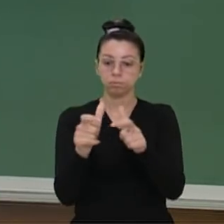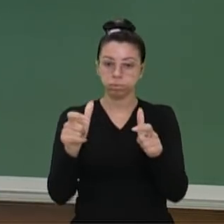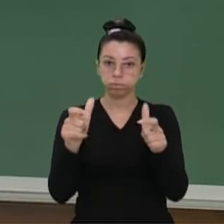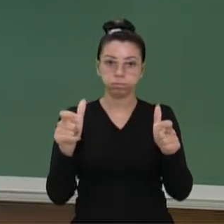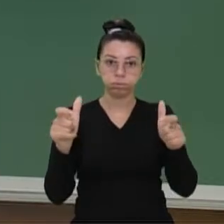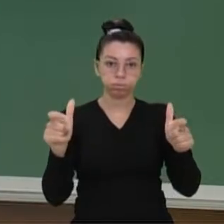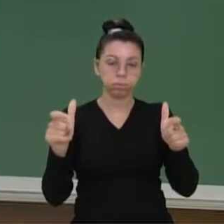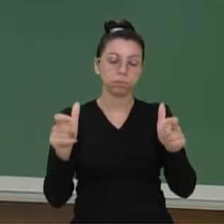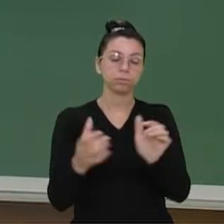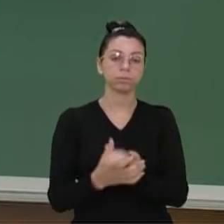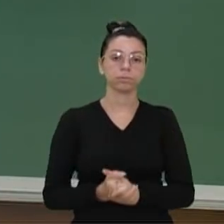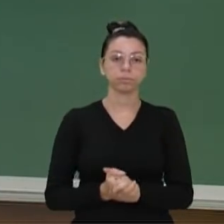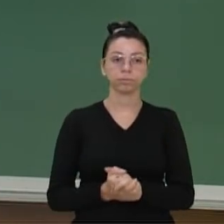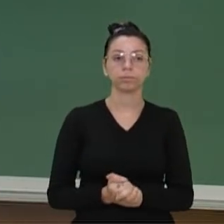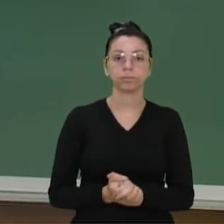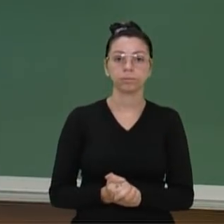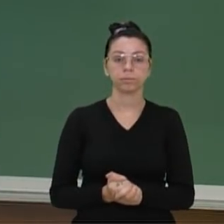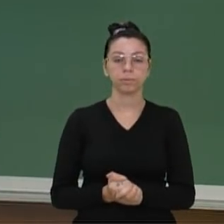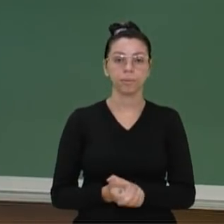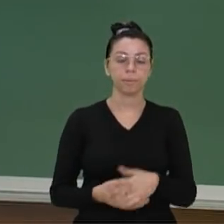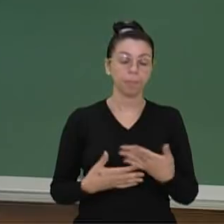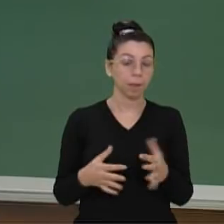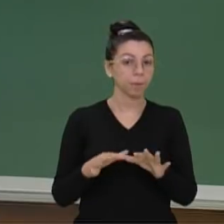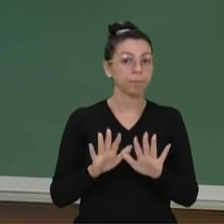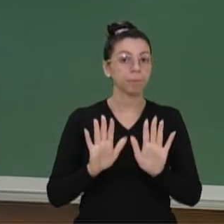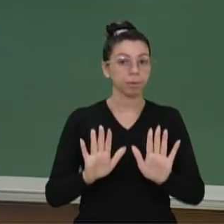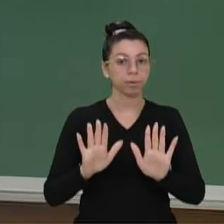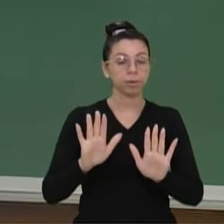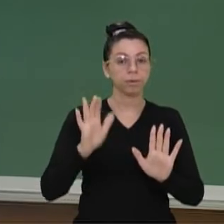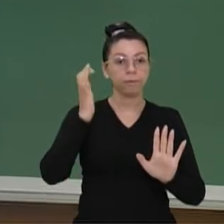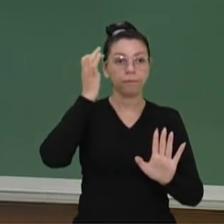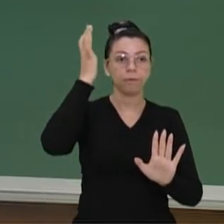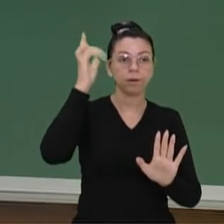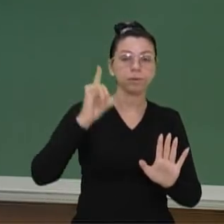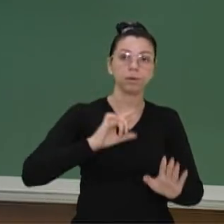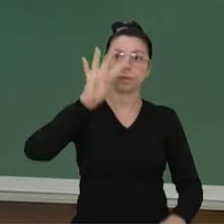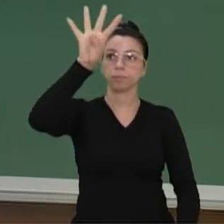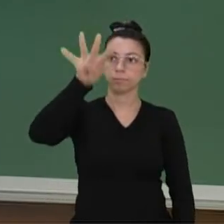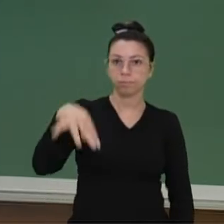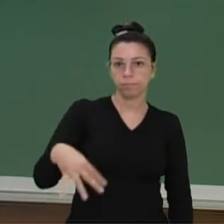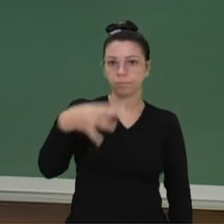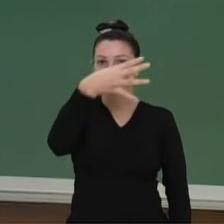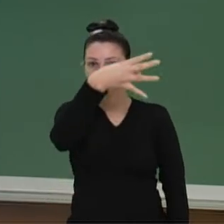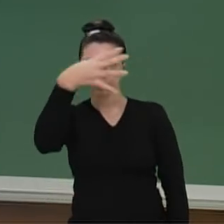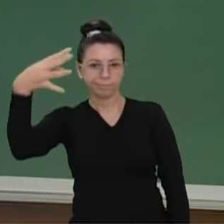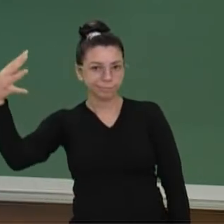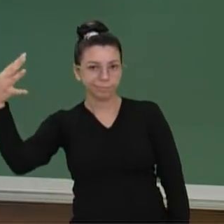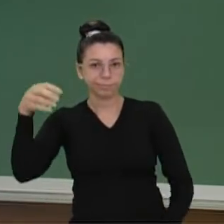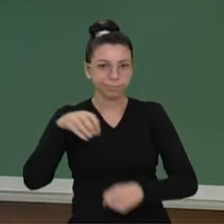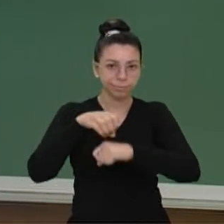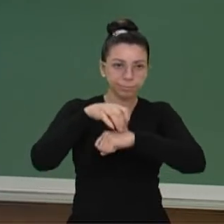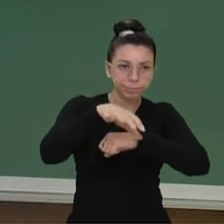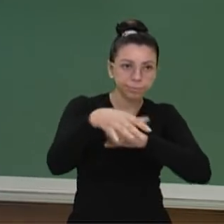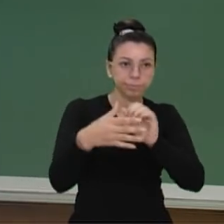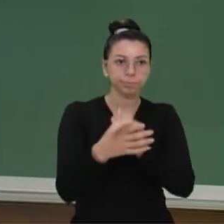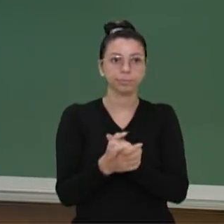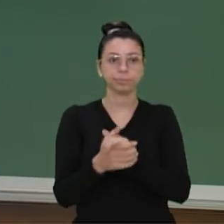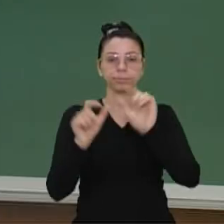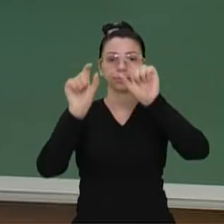nessa cidade por ano. Para facilitar para você, o professor deixou uma tabela aqui do lado, a equação e a